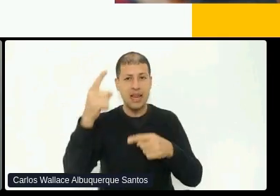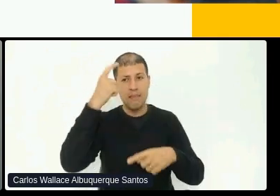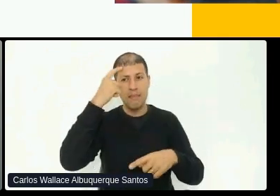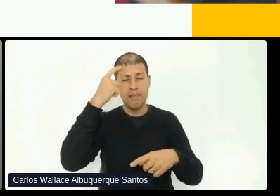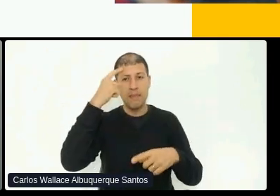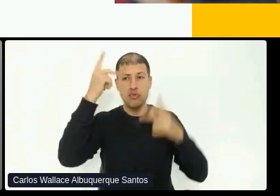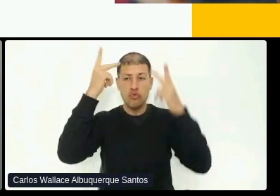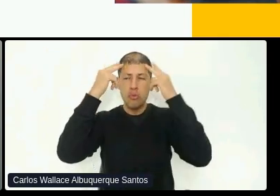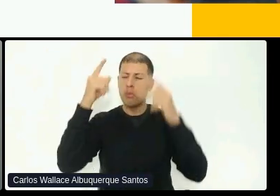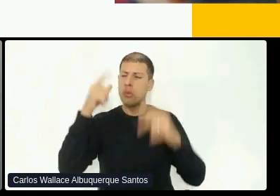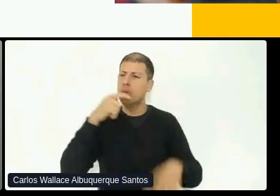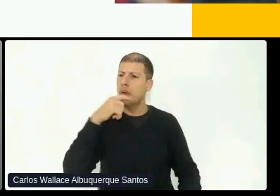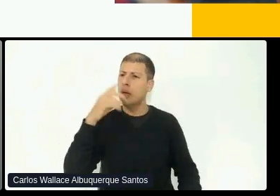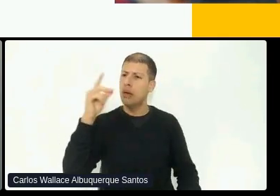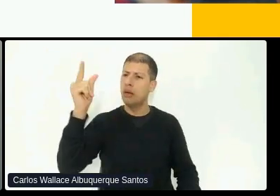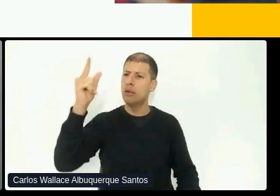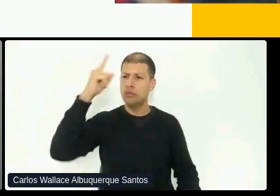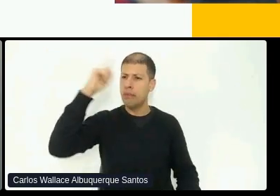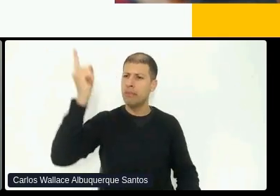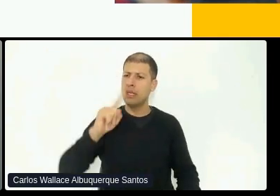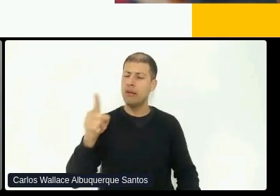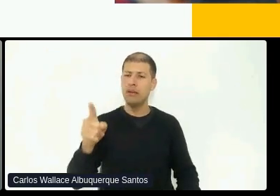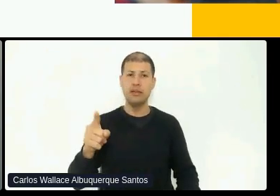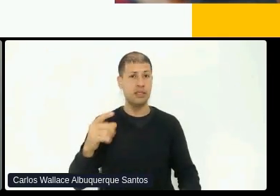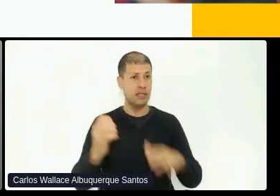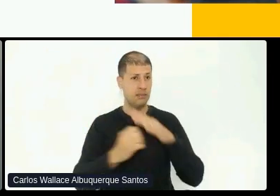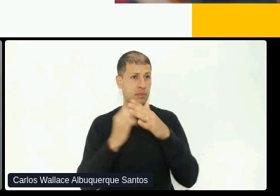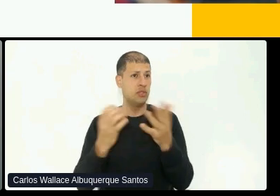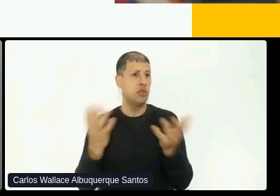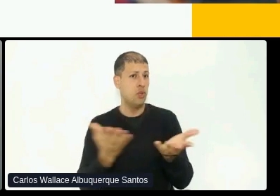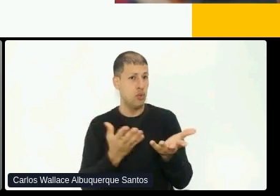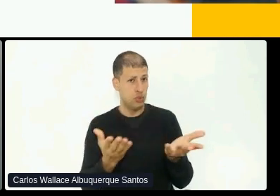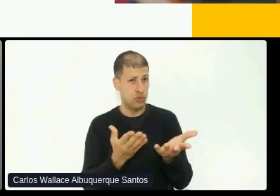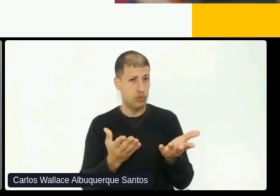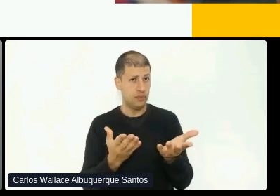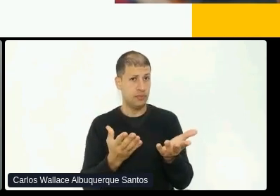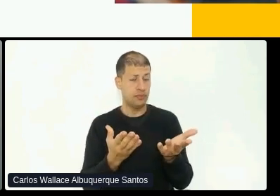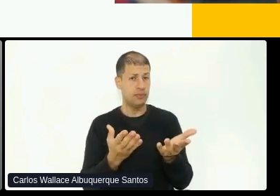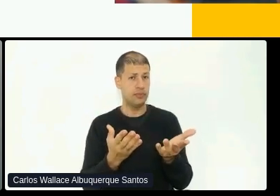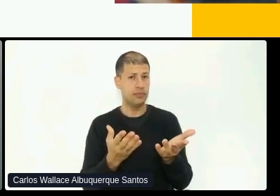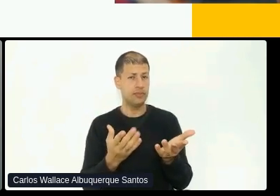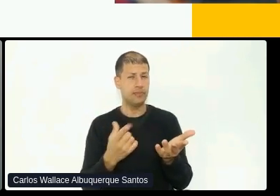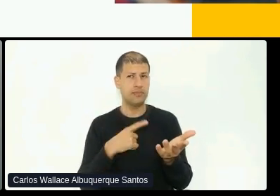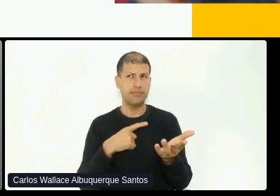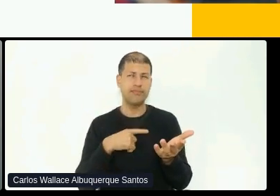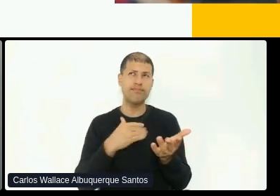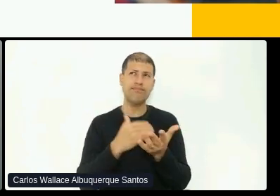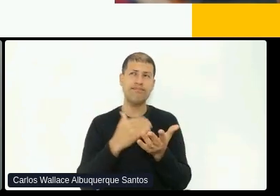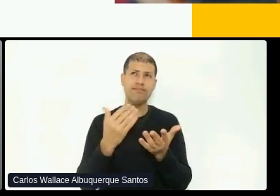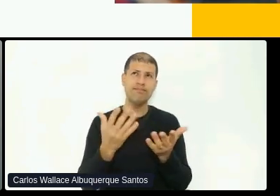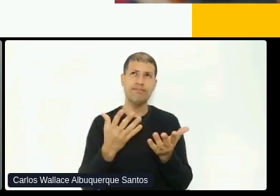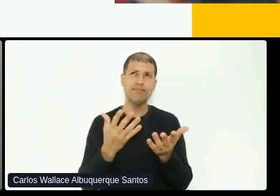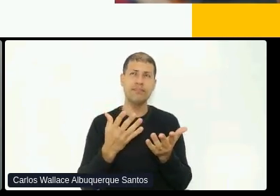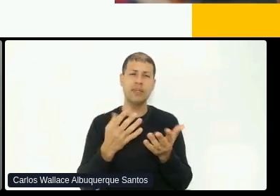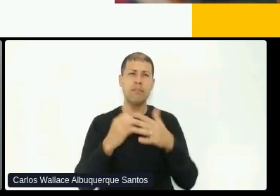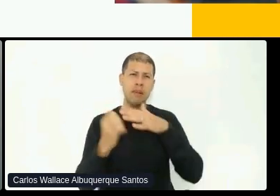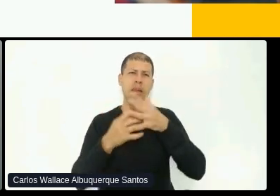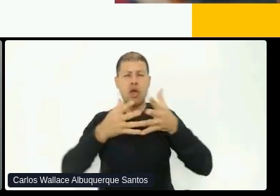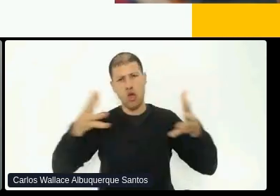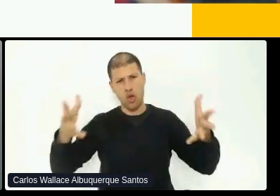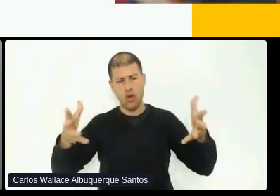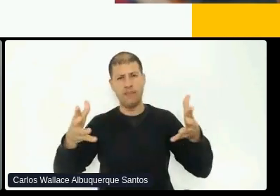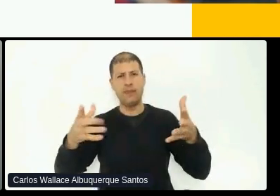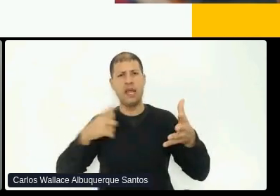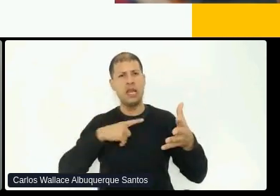normalmente. Você vai ver empresas hoje que estão mais, como é que eu posso dizer? Empresas maiores, né? Elas